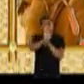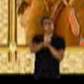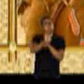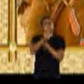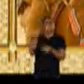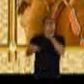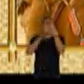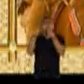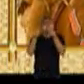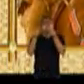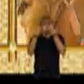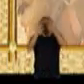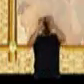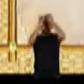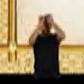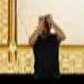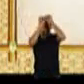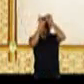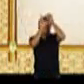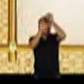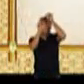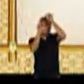pedaço de chão?